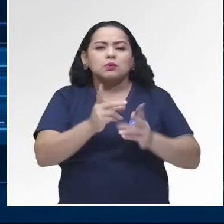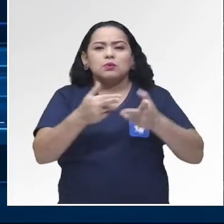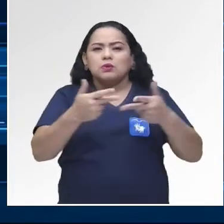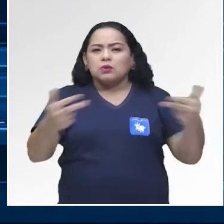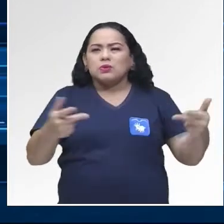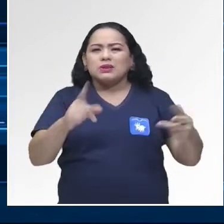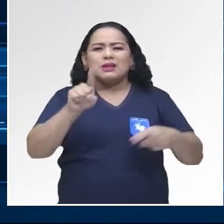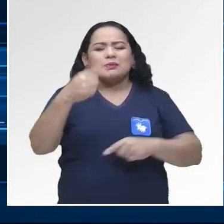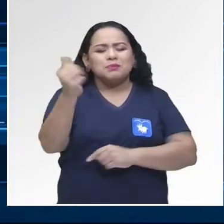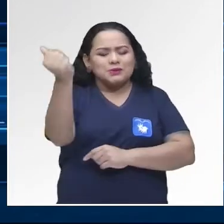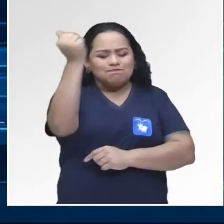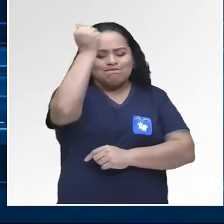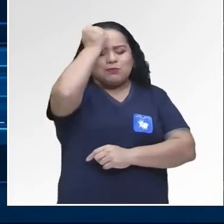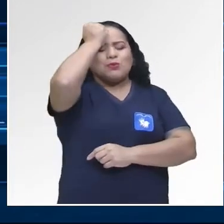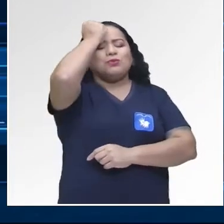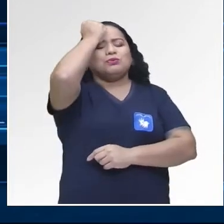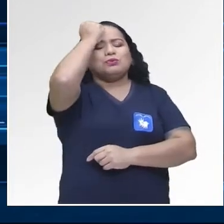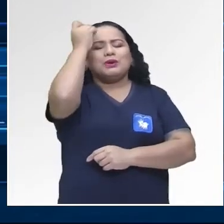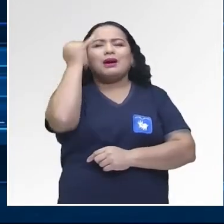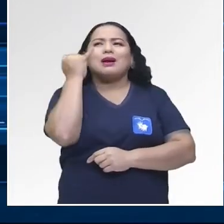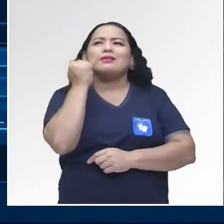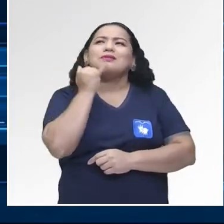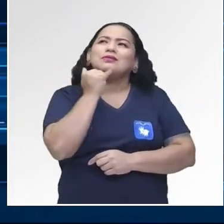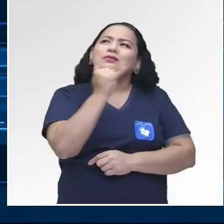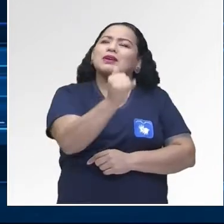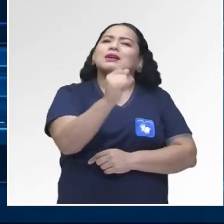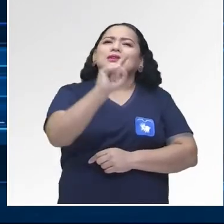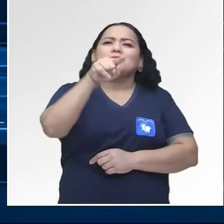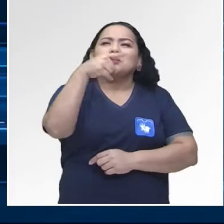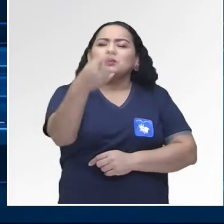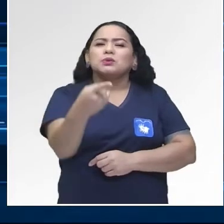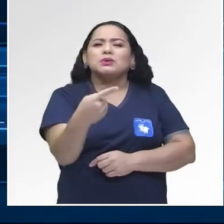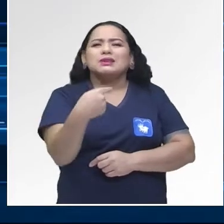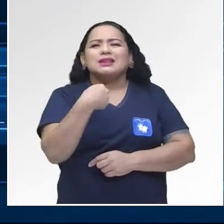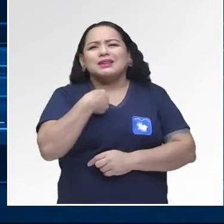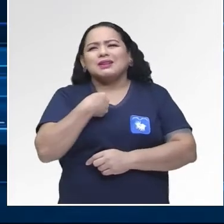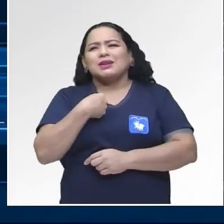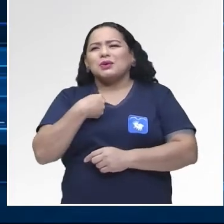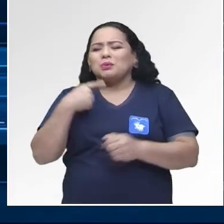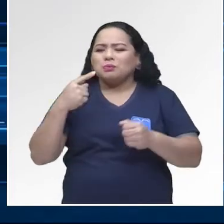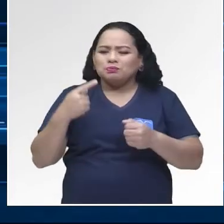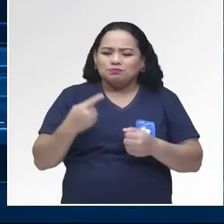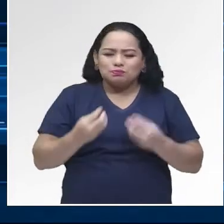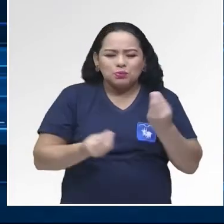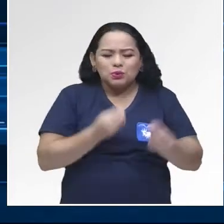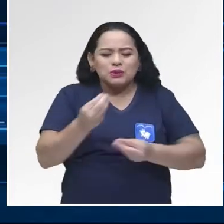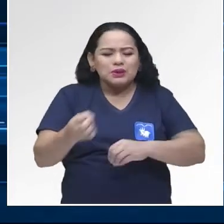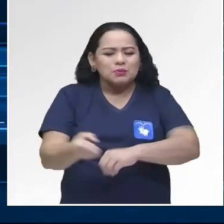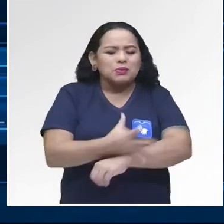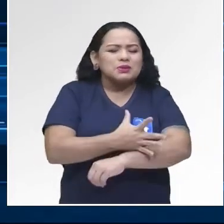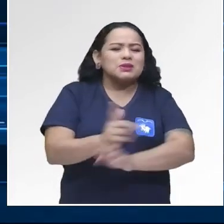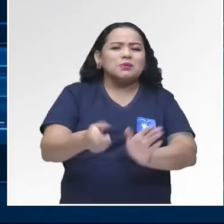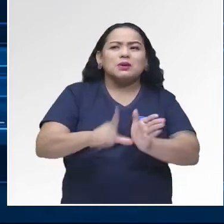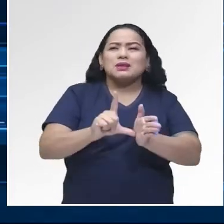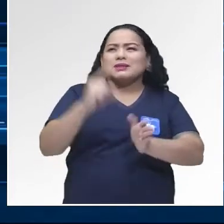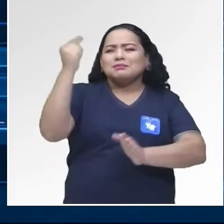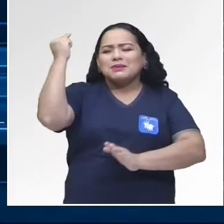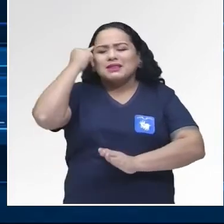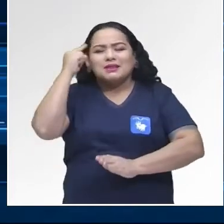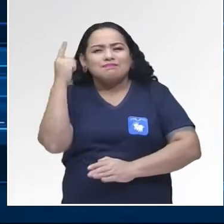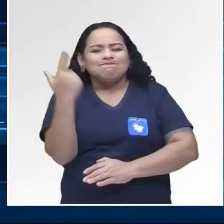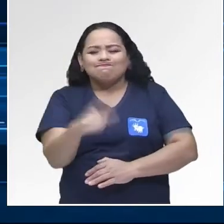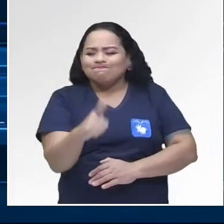se arrependem, né? E dizem assim, meu Deus, eu fiz por impulso. Eu não pensei naquele